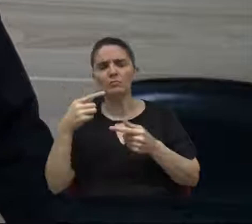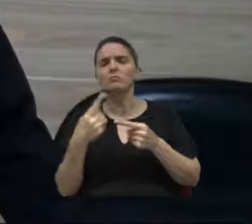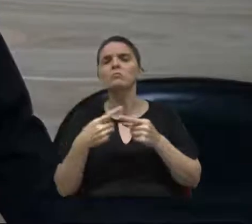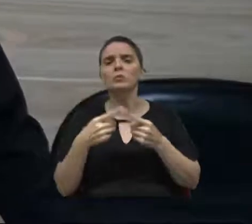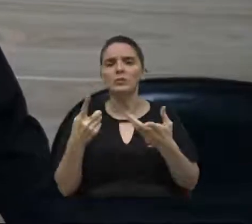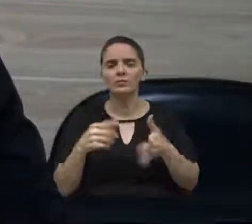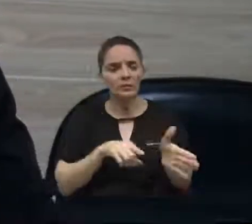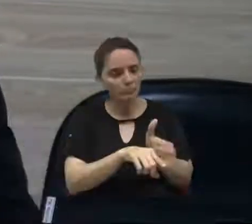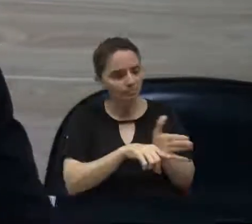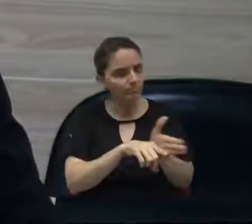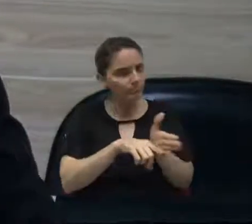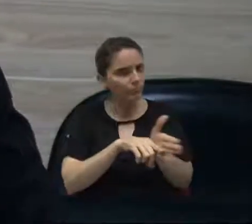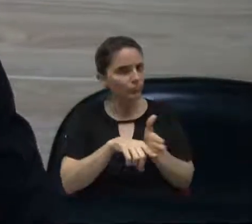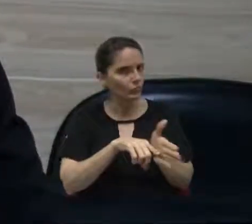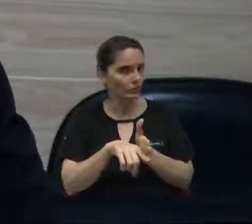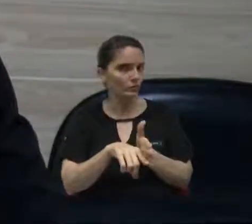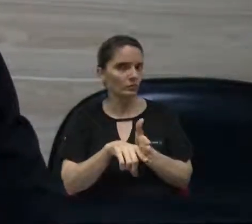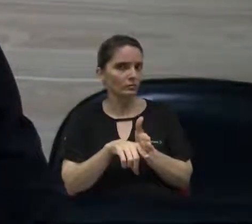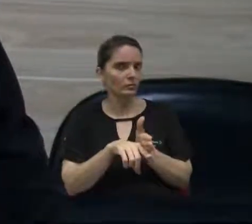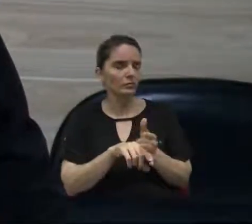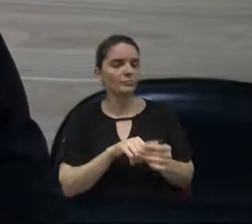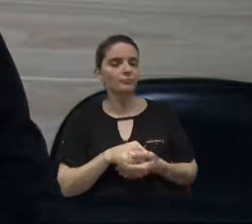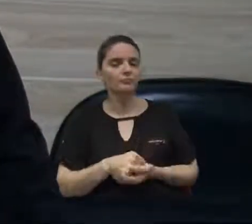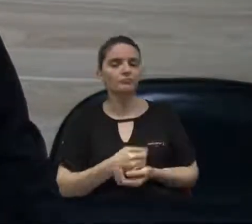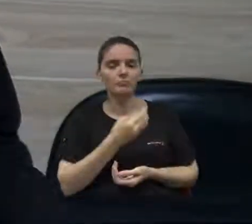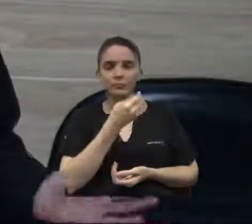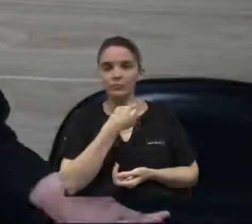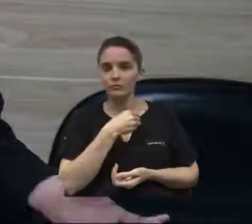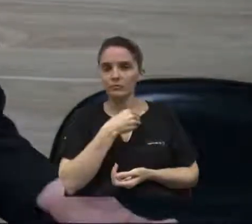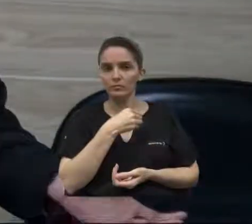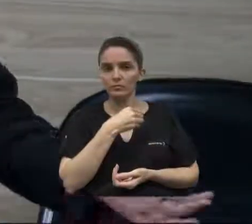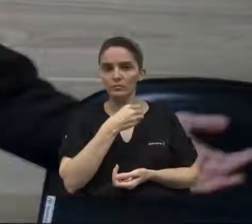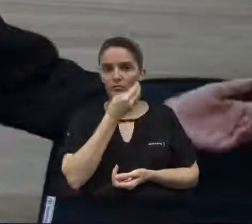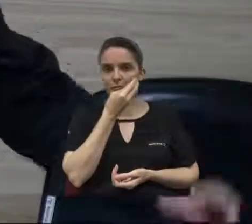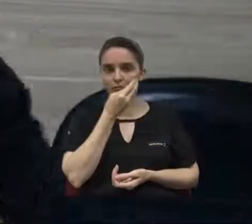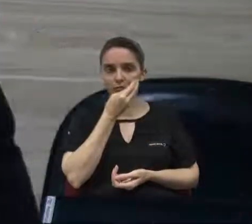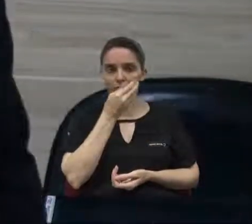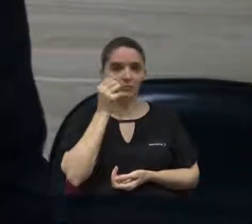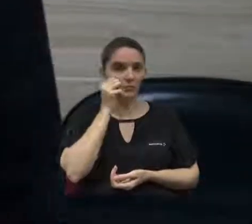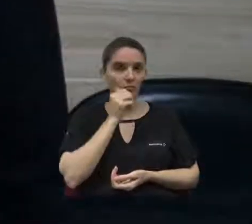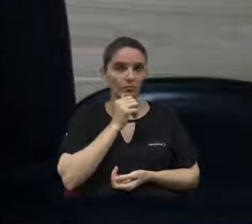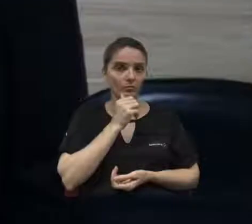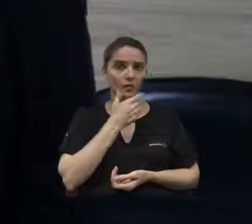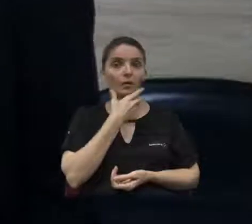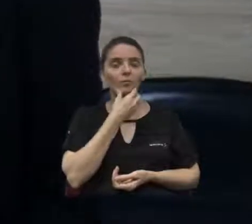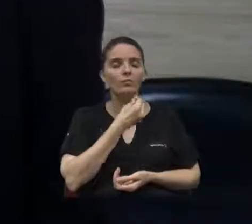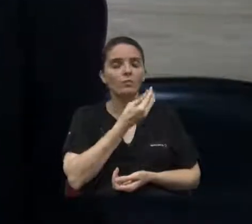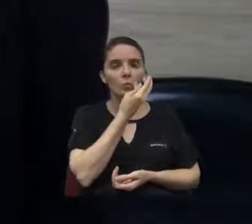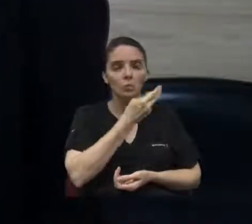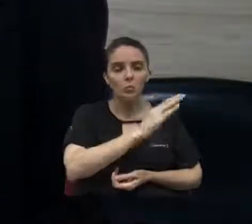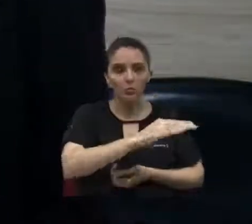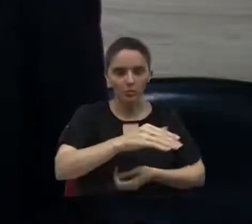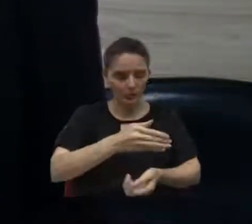ele passa a fazer um estudo com um garoto, onde, com pequena incisão no braço,